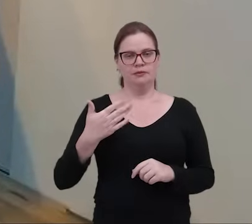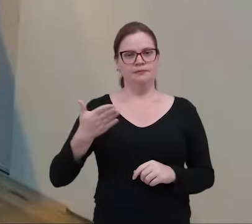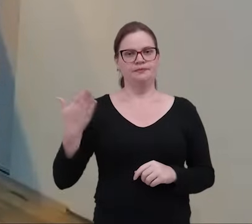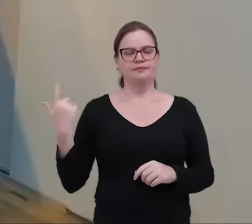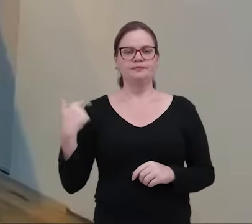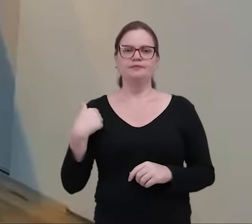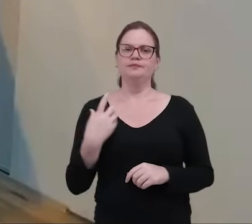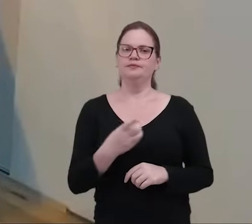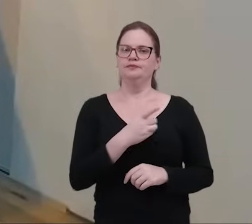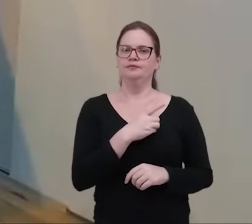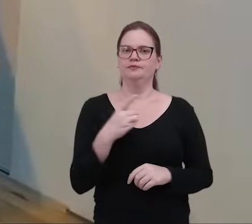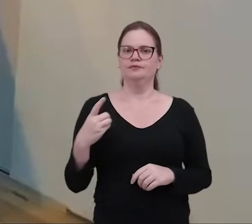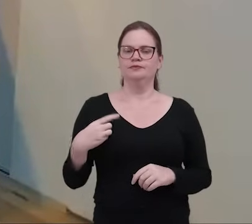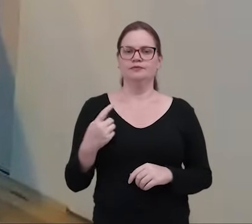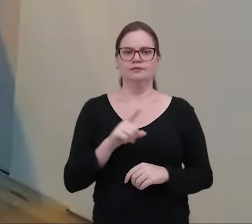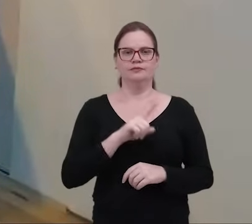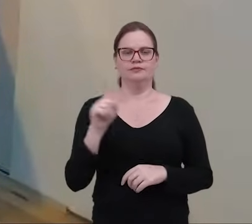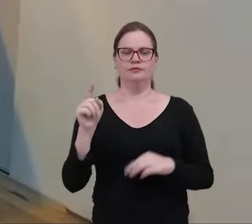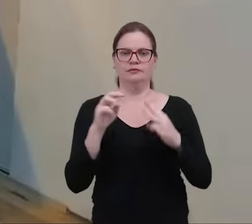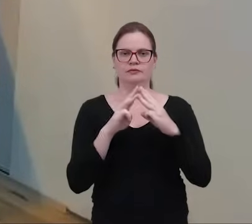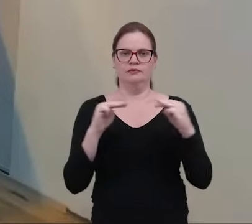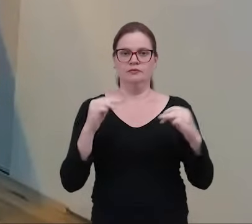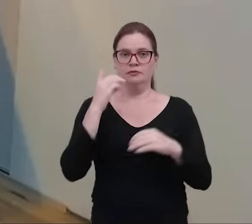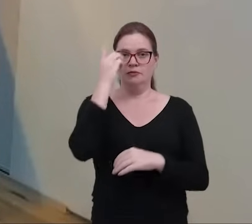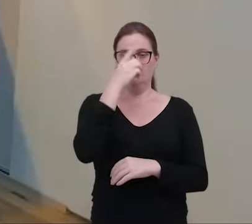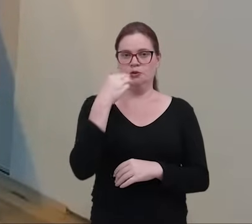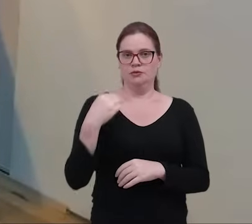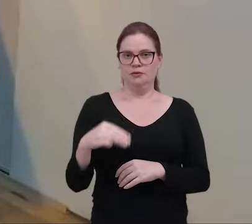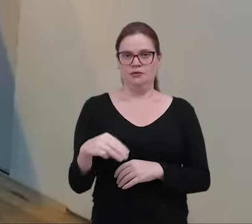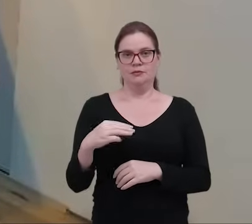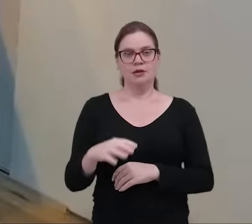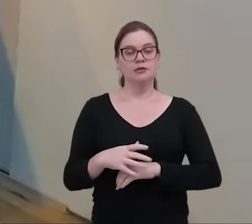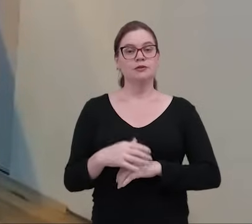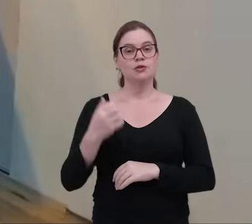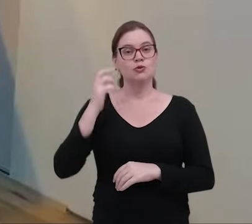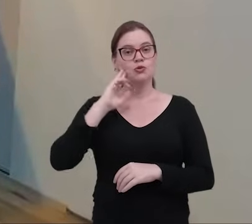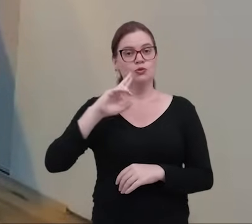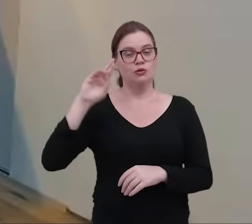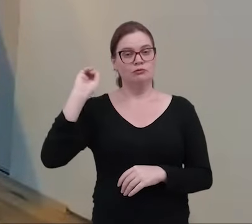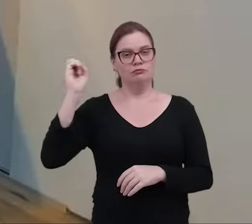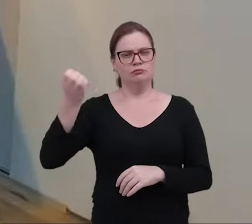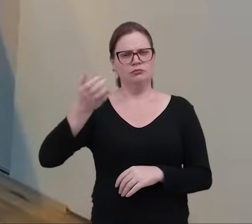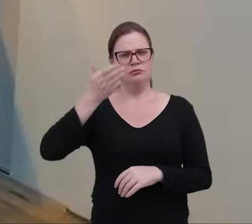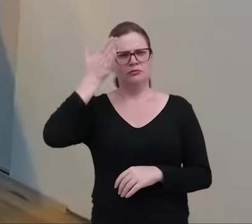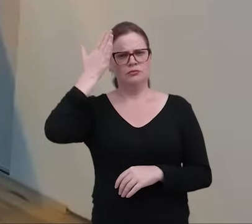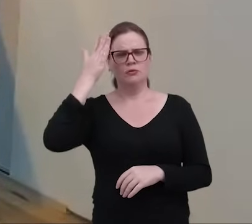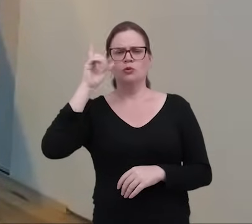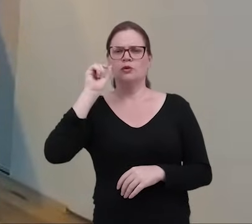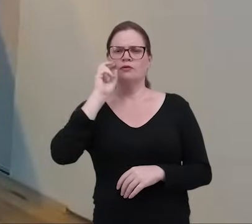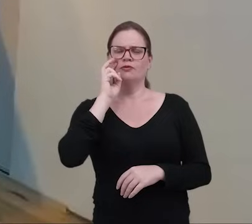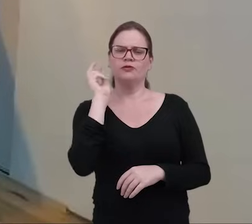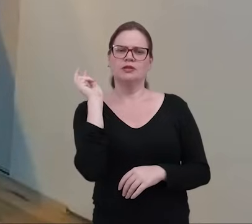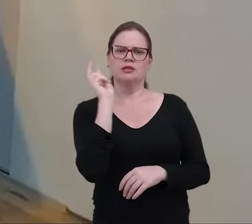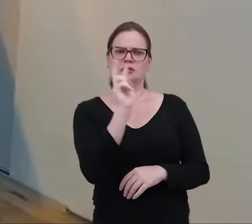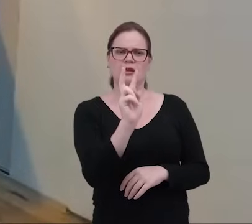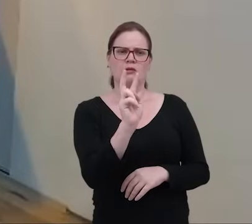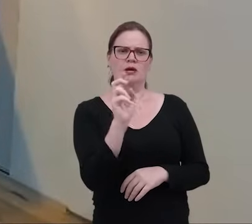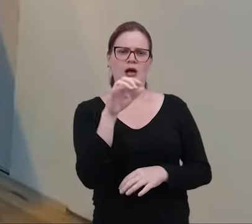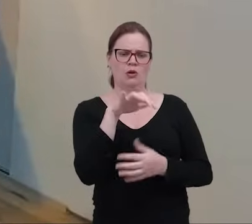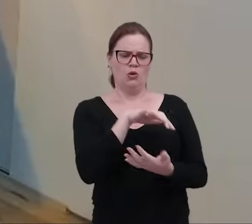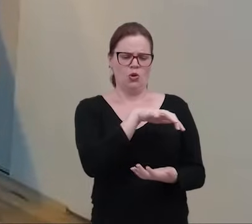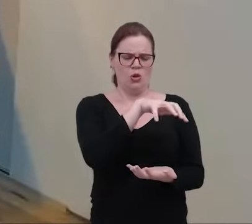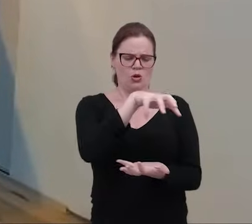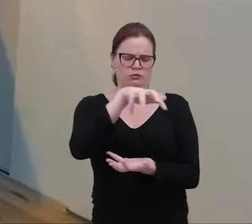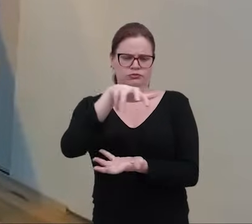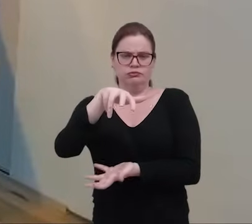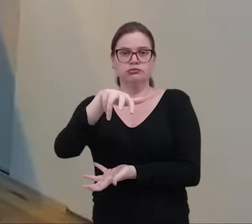eu era diácono, estava lá no Manaim de Domingos Martins, e o Senhor me deu uma visão que eu via o